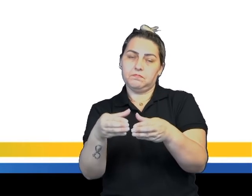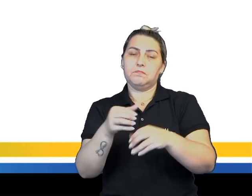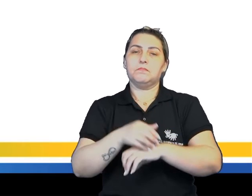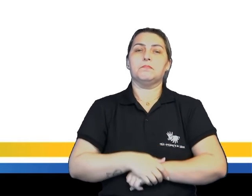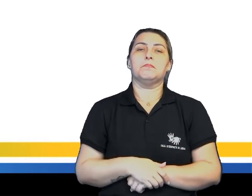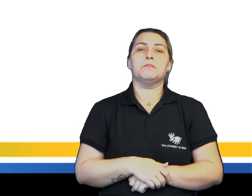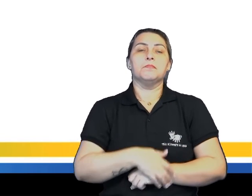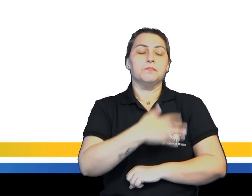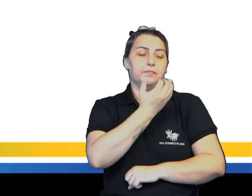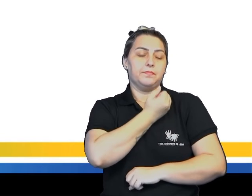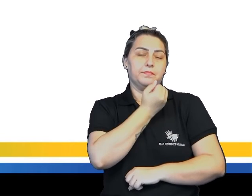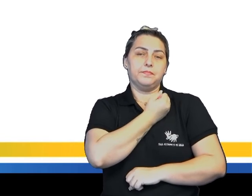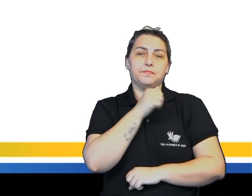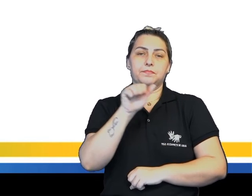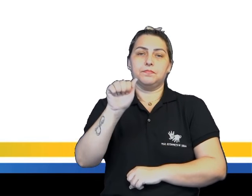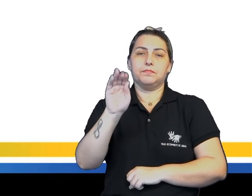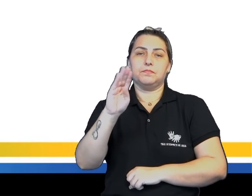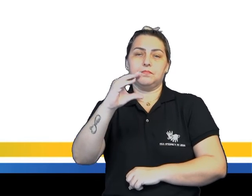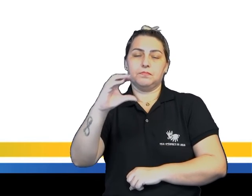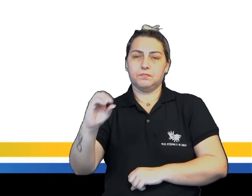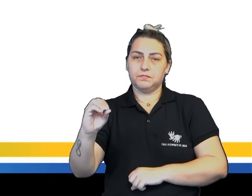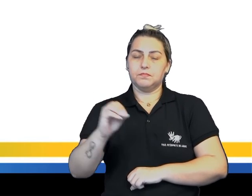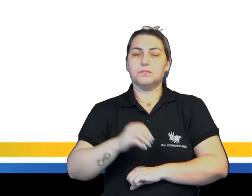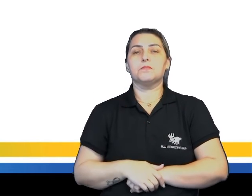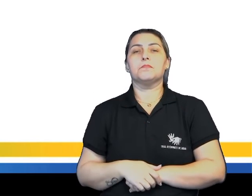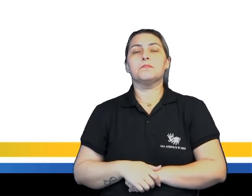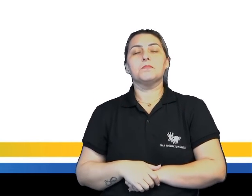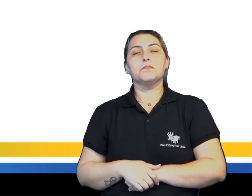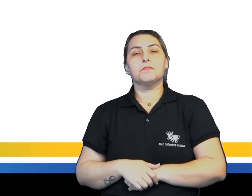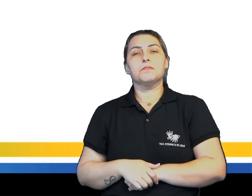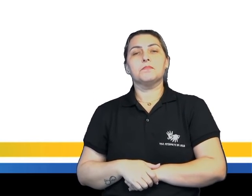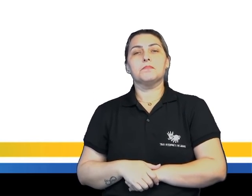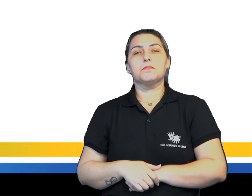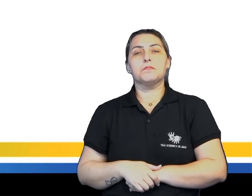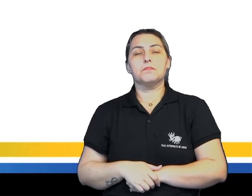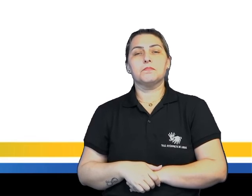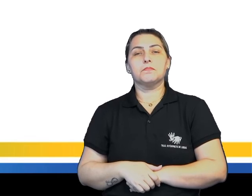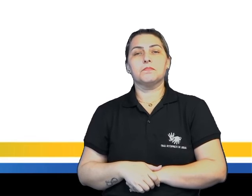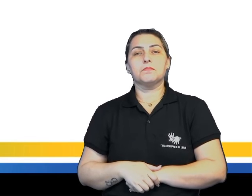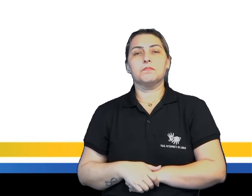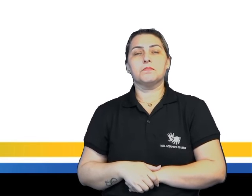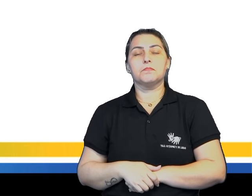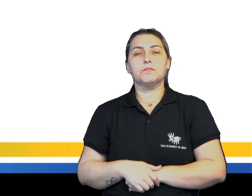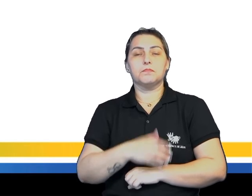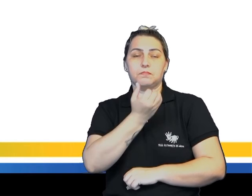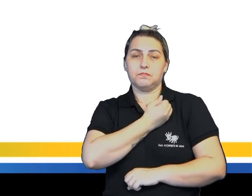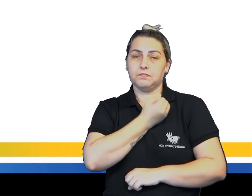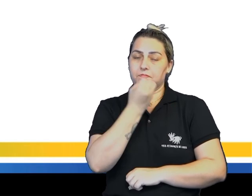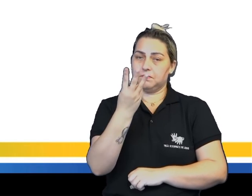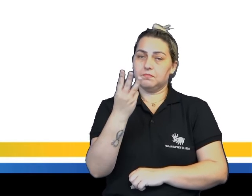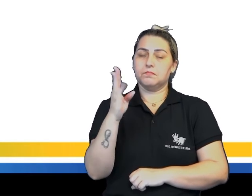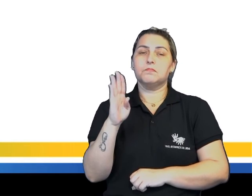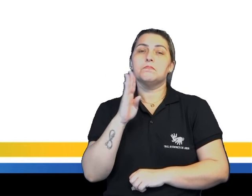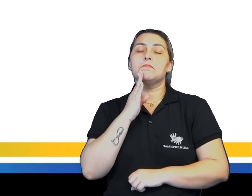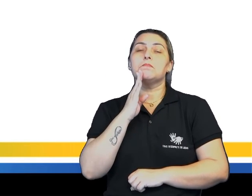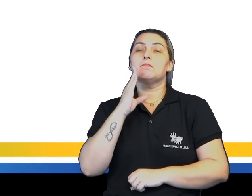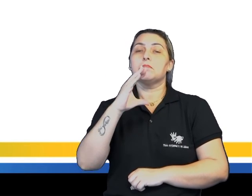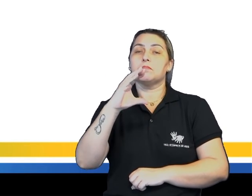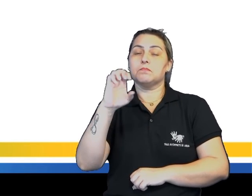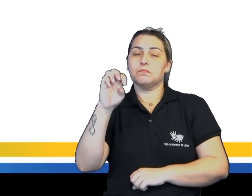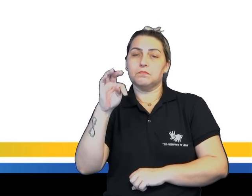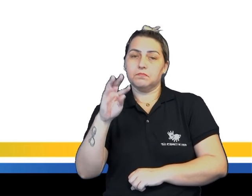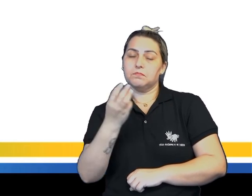cada algarismo no ábaco. Ou seja, nós vamos ter na unidade de milhar o número 3, na